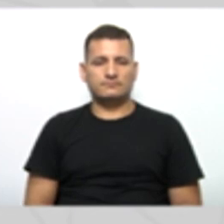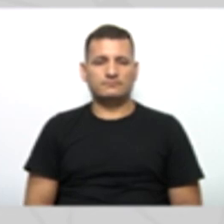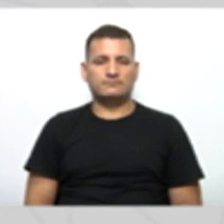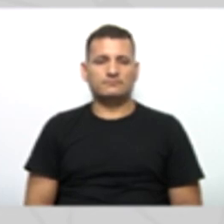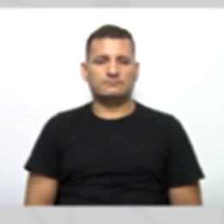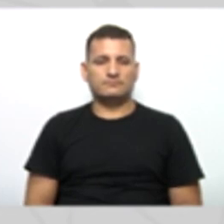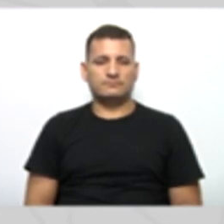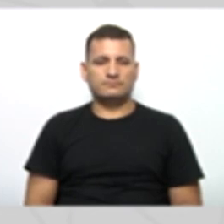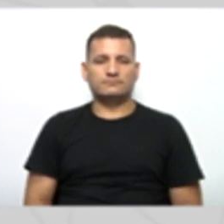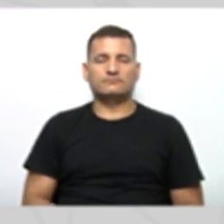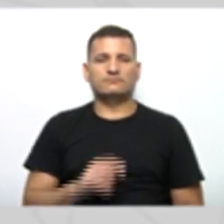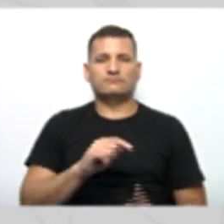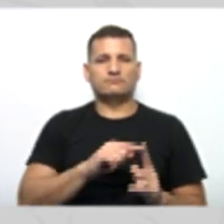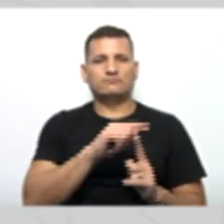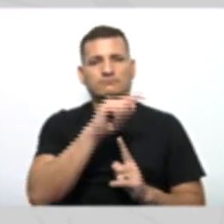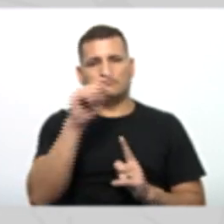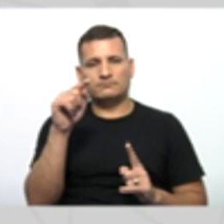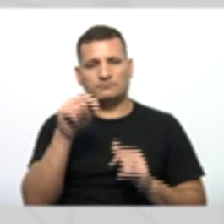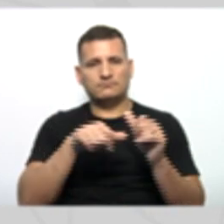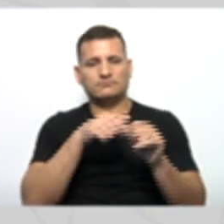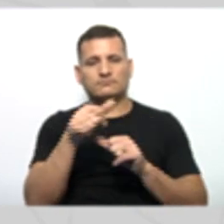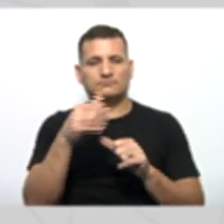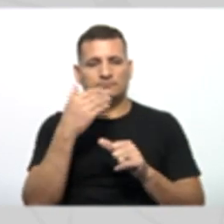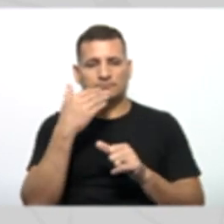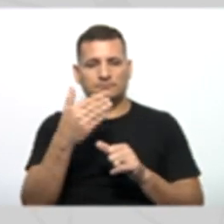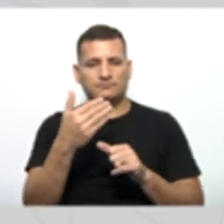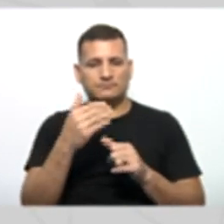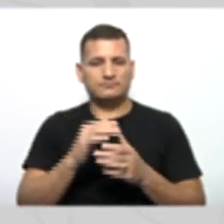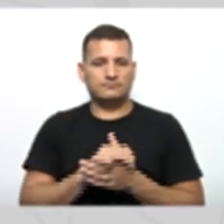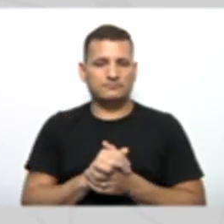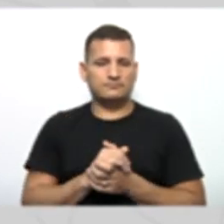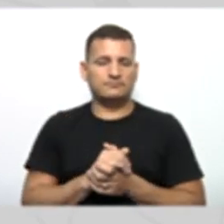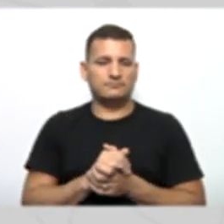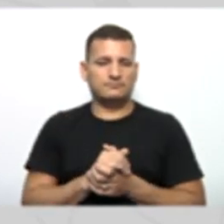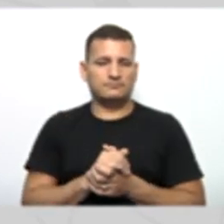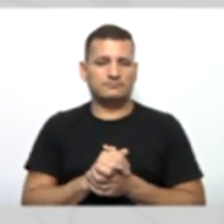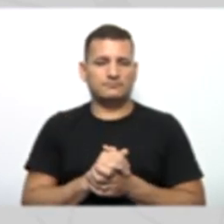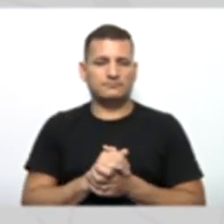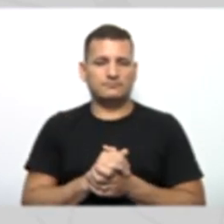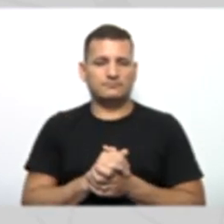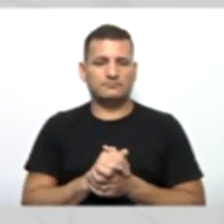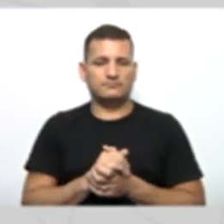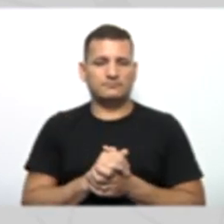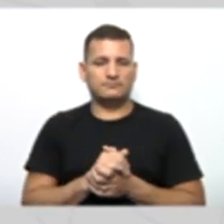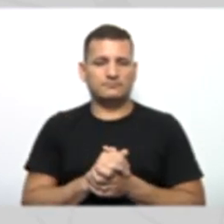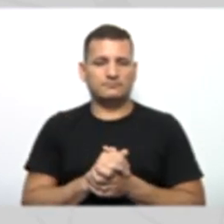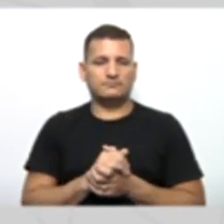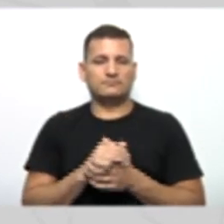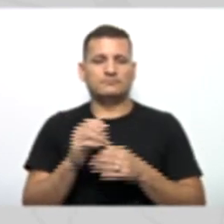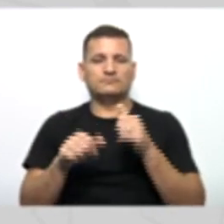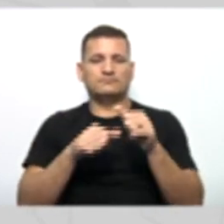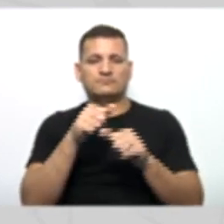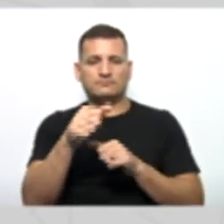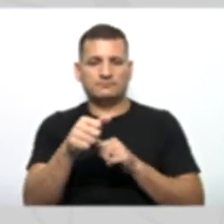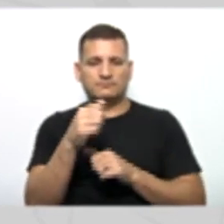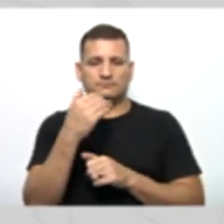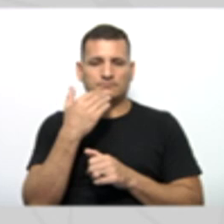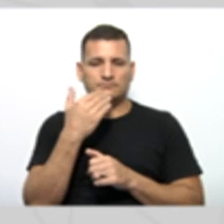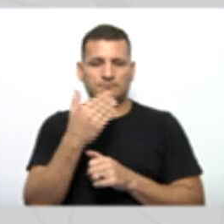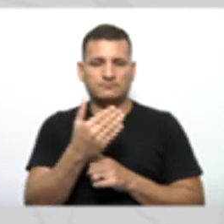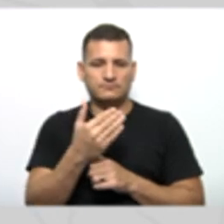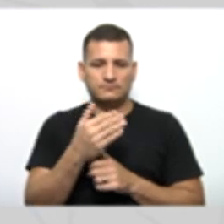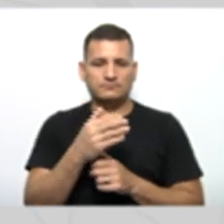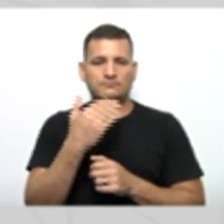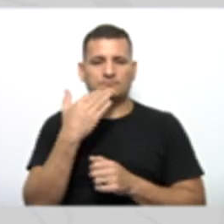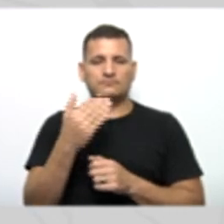requisitado, ó. Alterar o pedido. Aqui é o fluxo principal dele, ó. Pedido feito, alterar pedido,